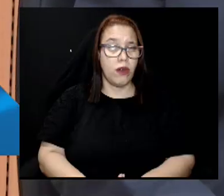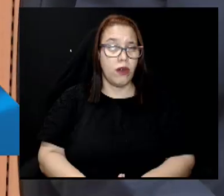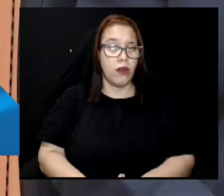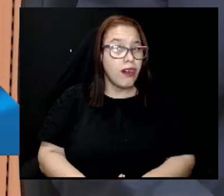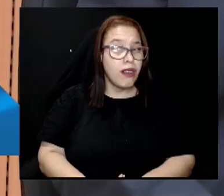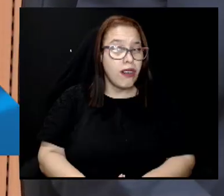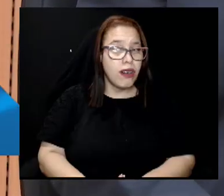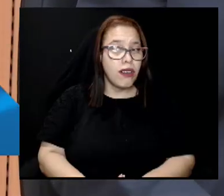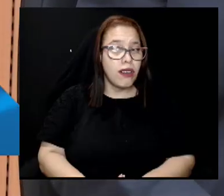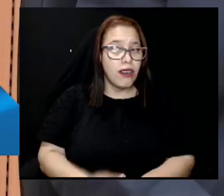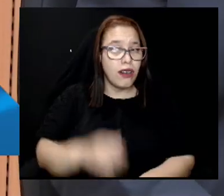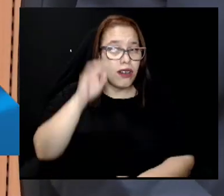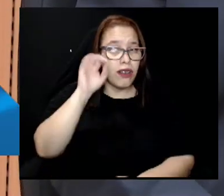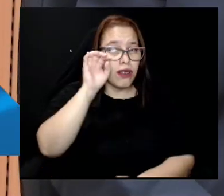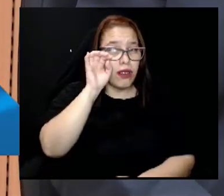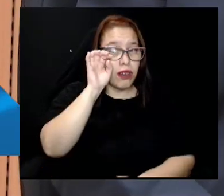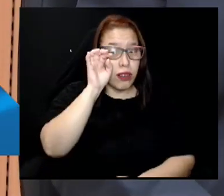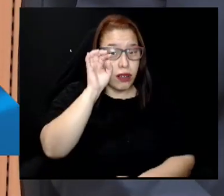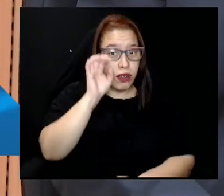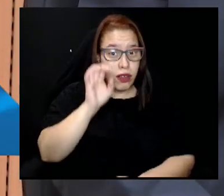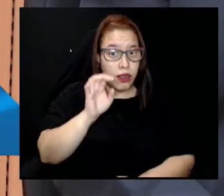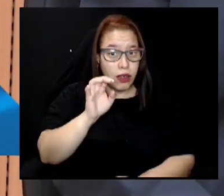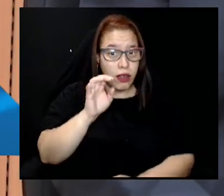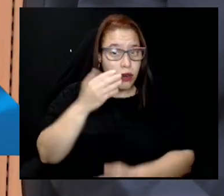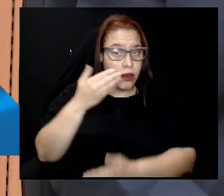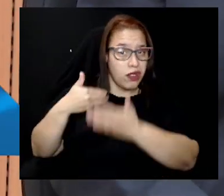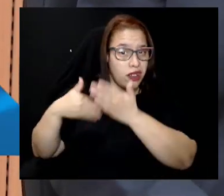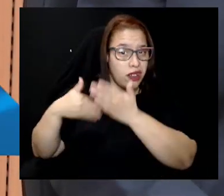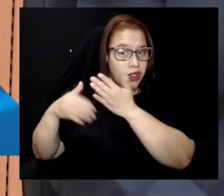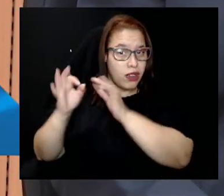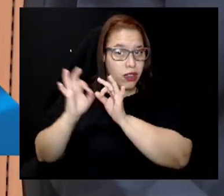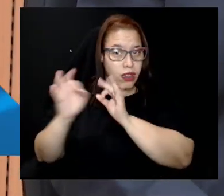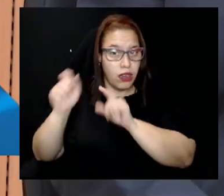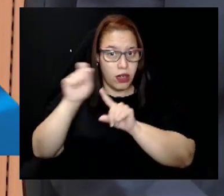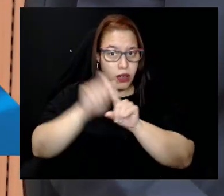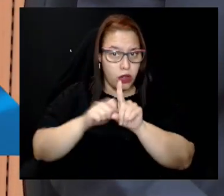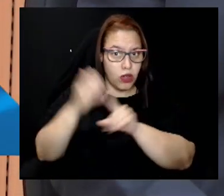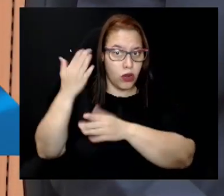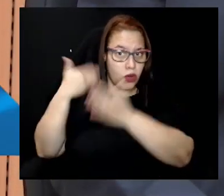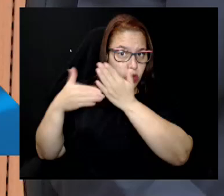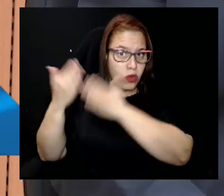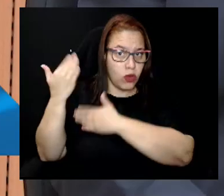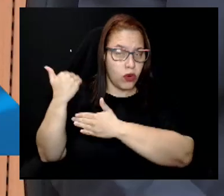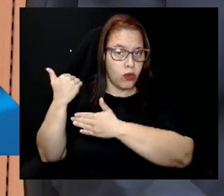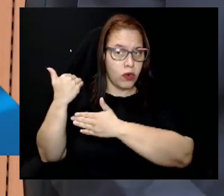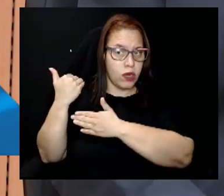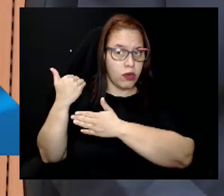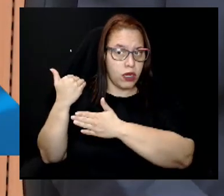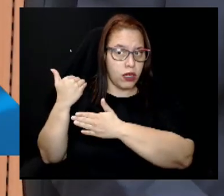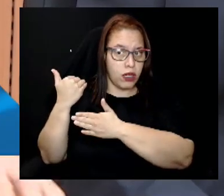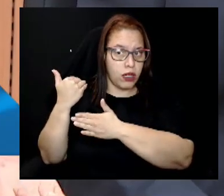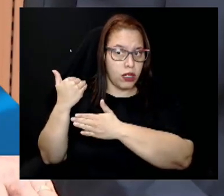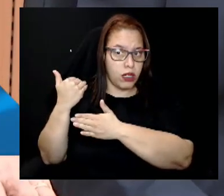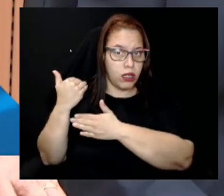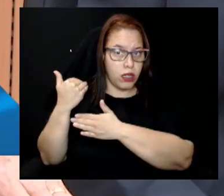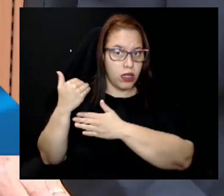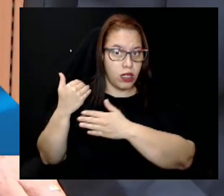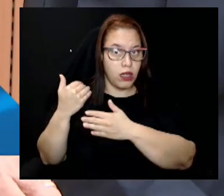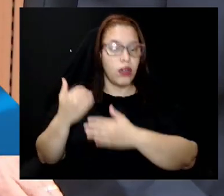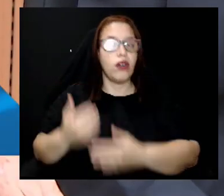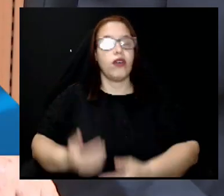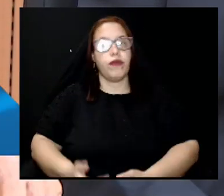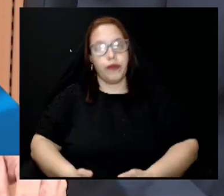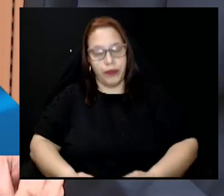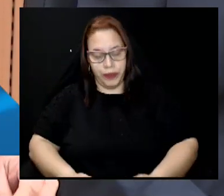num passado não muito remoto, né? Acho que foi o mês passado, salvo o melhor juízo, falamos sobre câncer de bexiga, também um